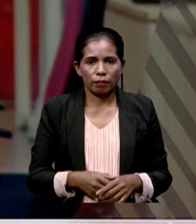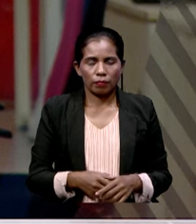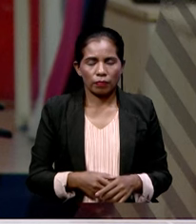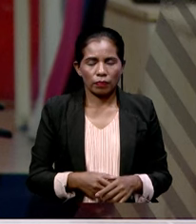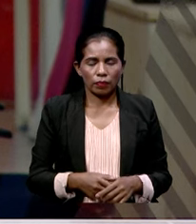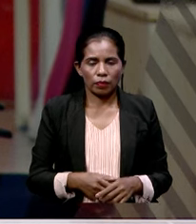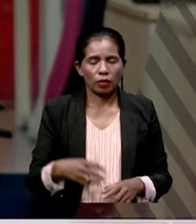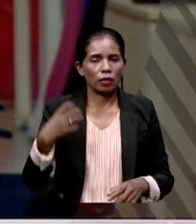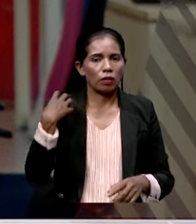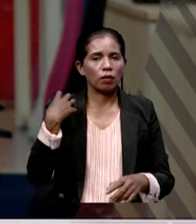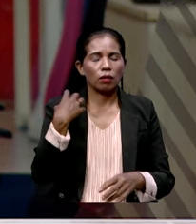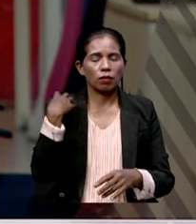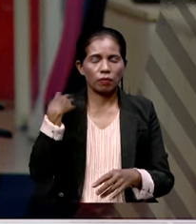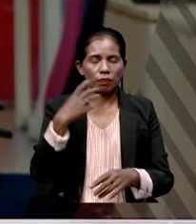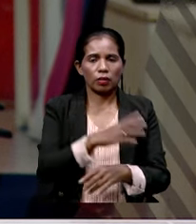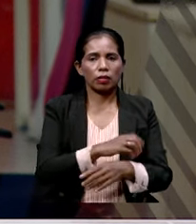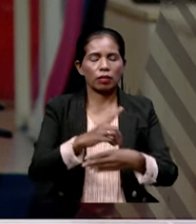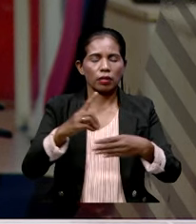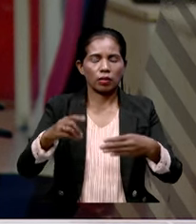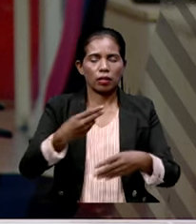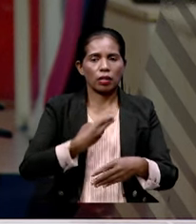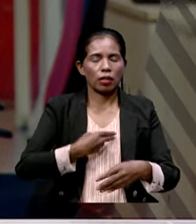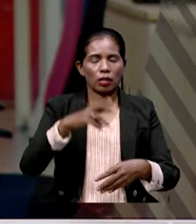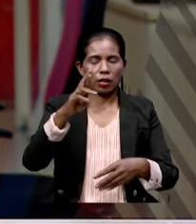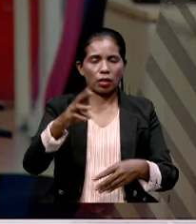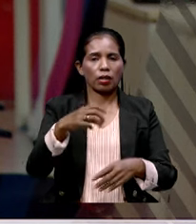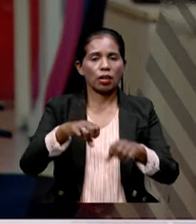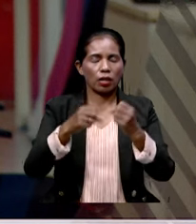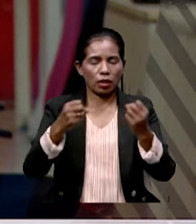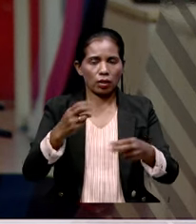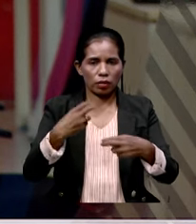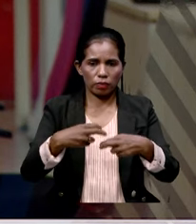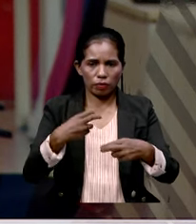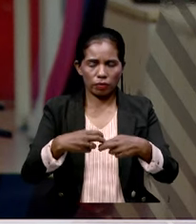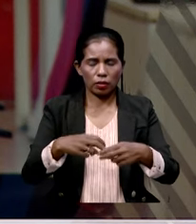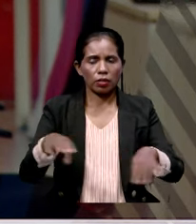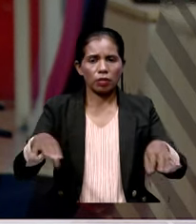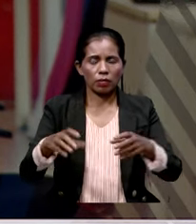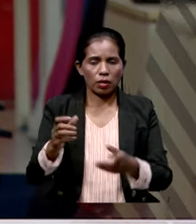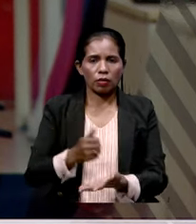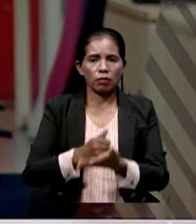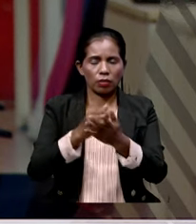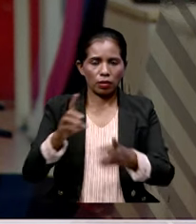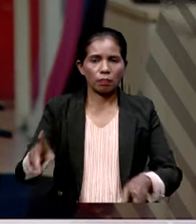Edifício Departamento de Tito Condução na Canuno Hera A dificulta serviço de atendimento público.